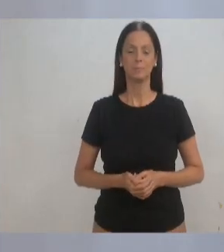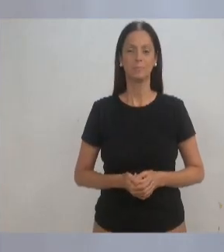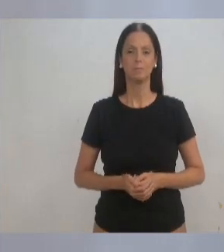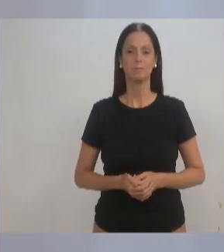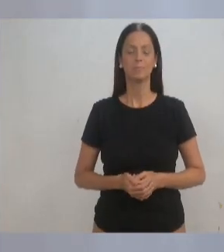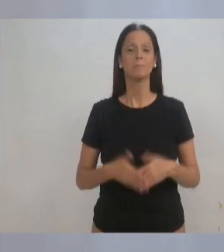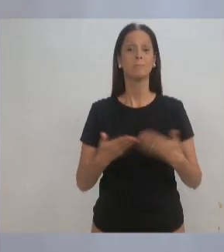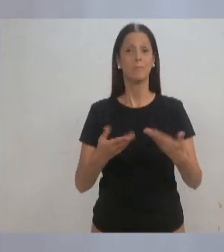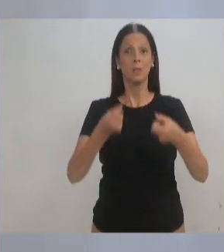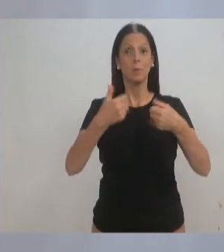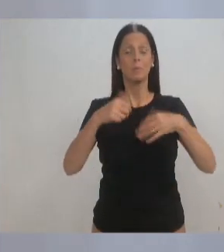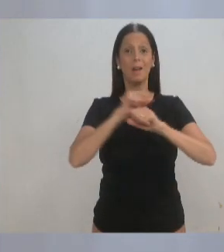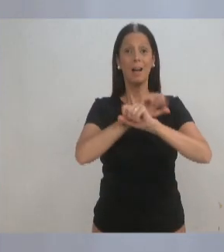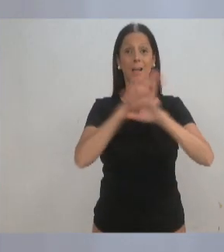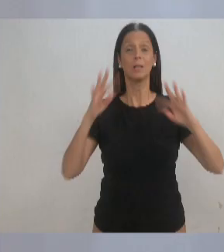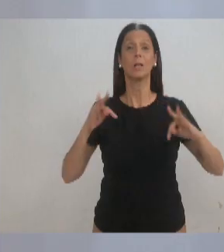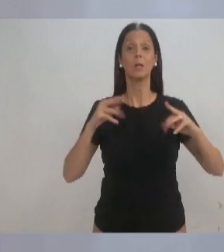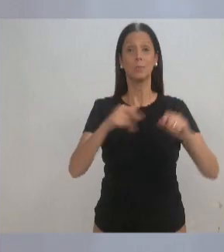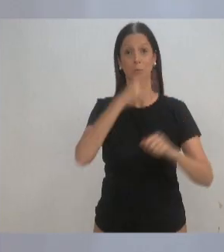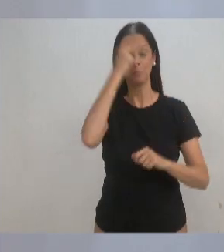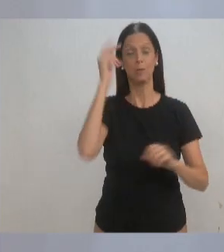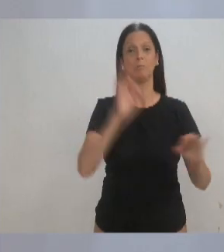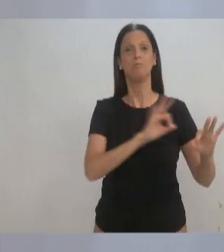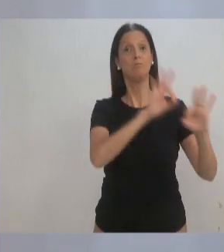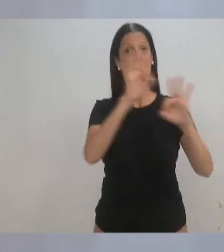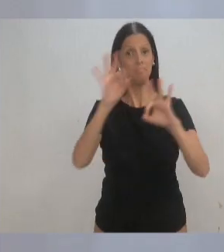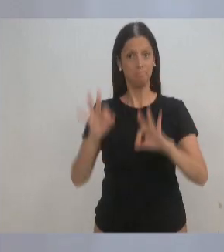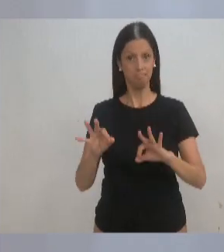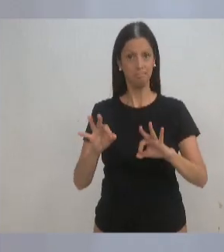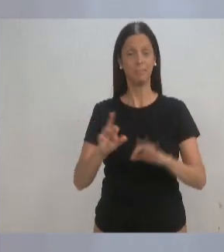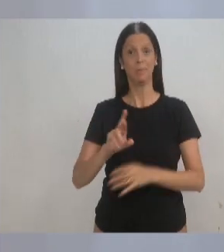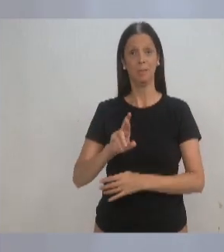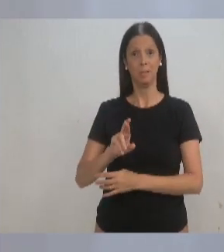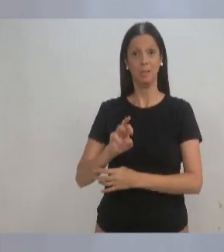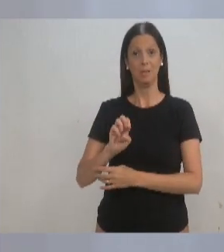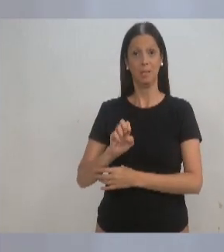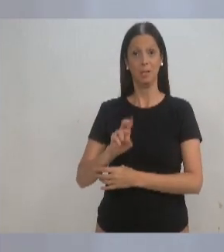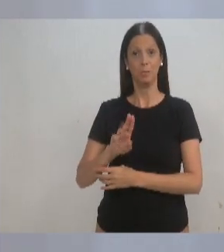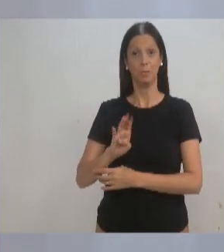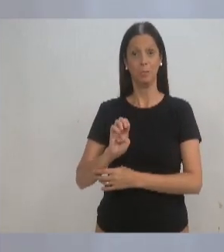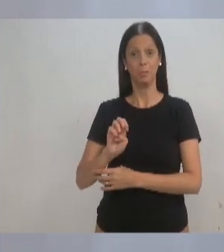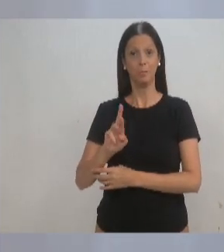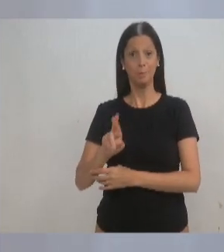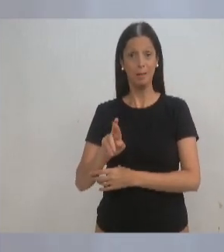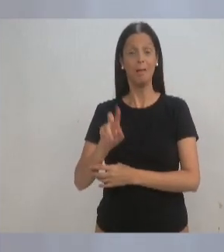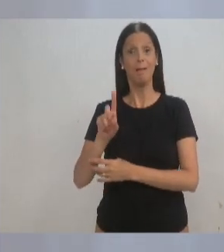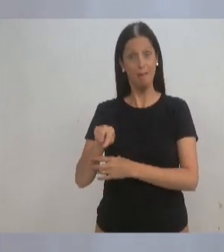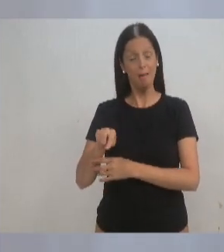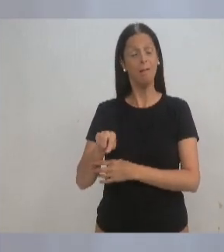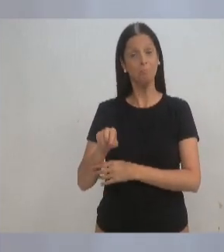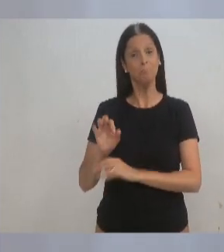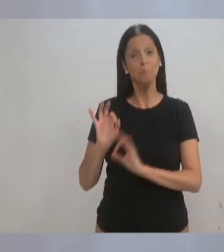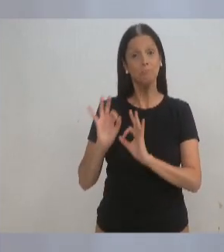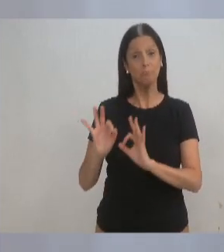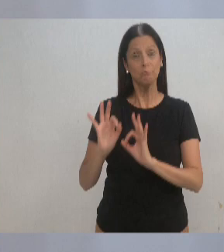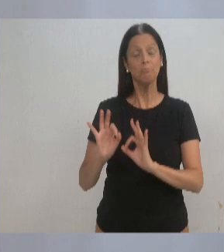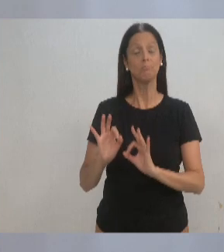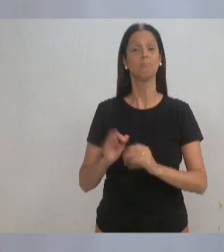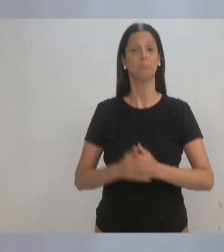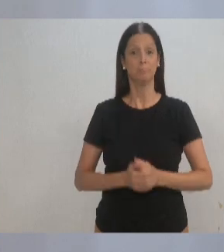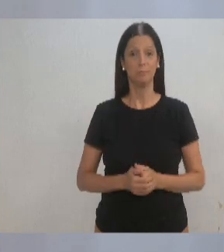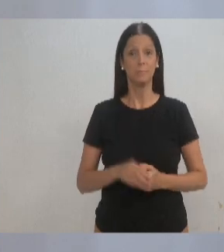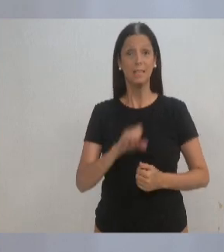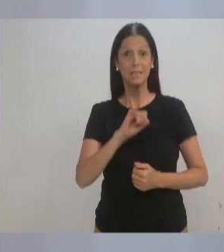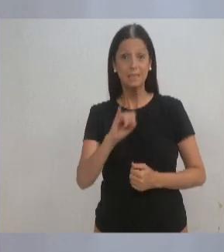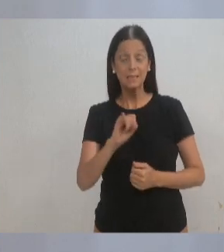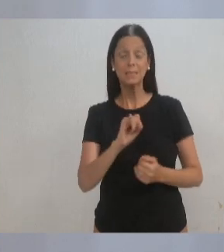Então, para deixar bem claro a todos aqueles que estão nos acompanhando, o REURB é uma sistemática que dá certo. Se ela